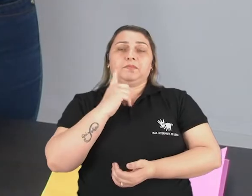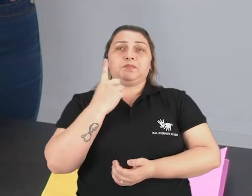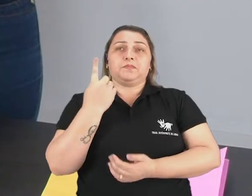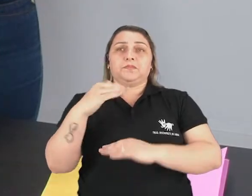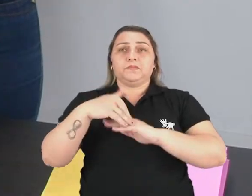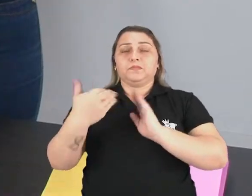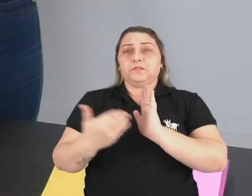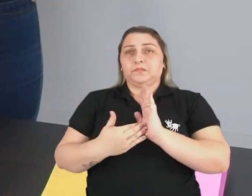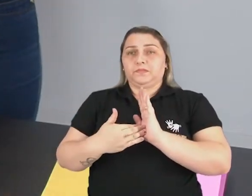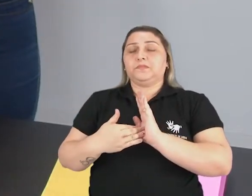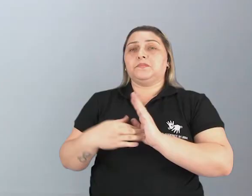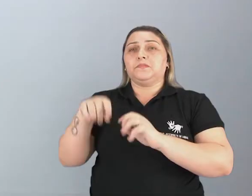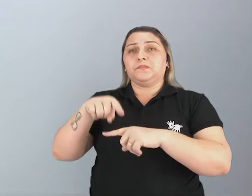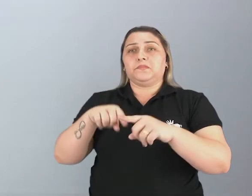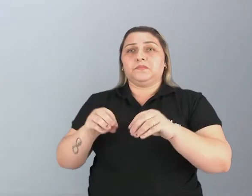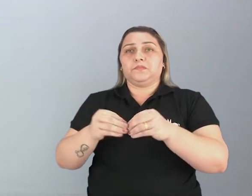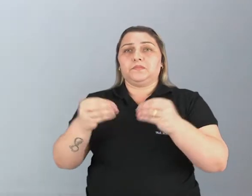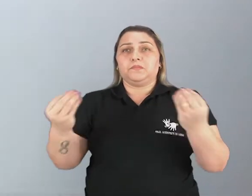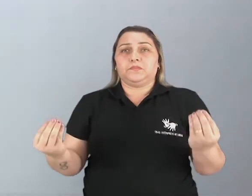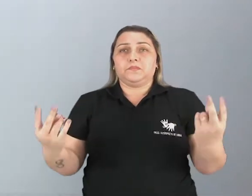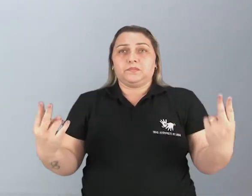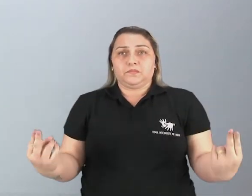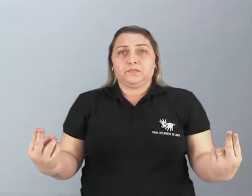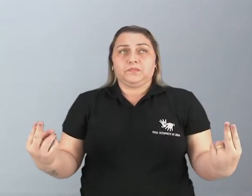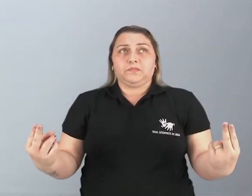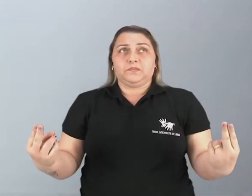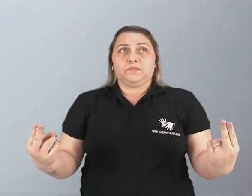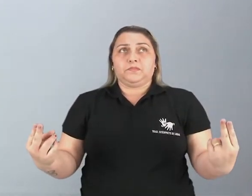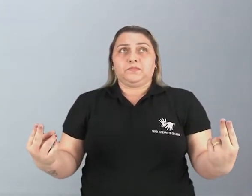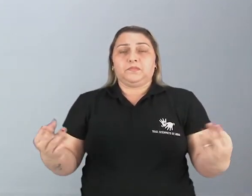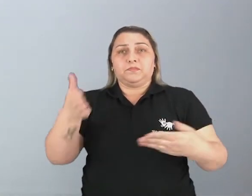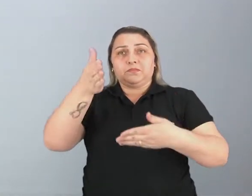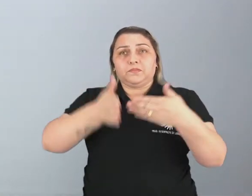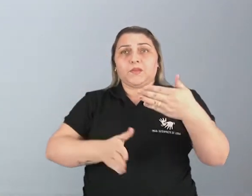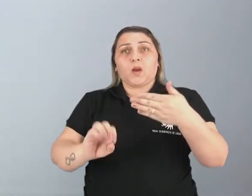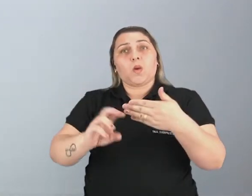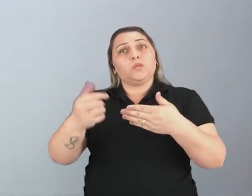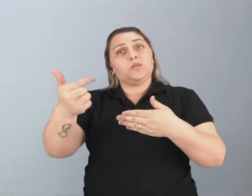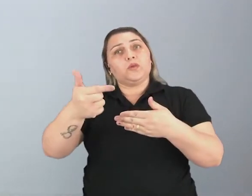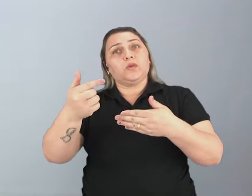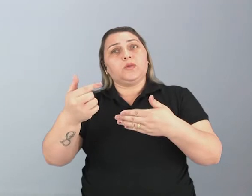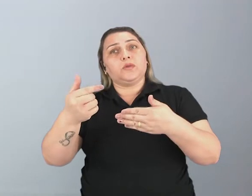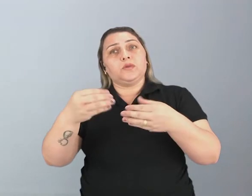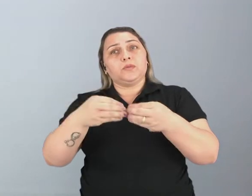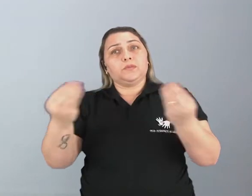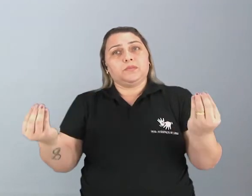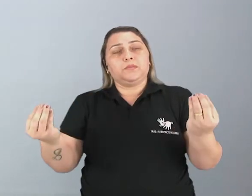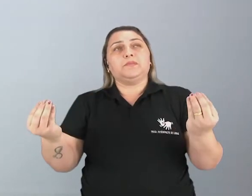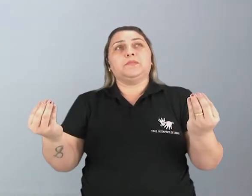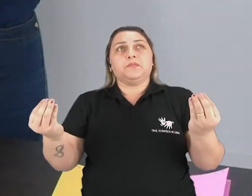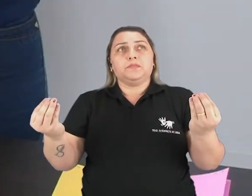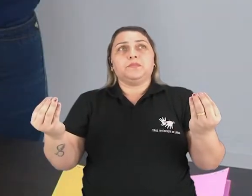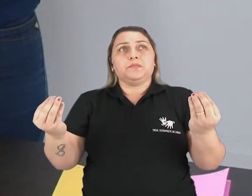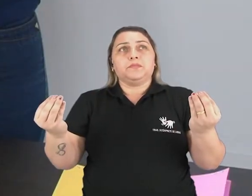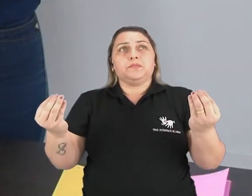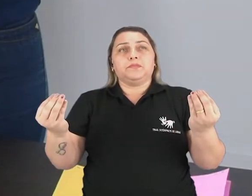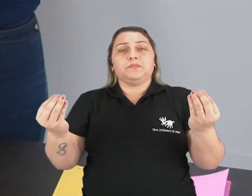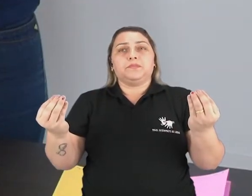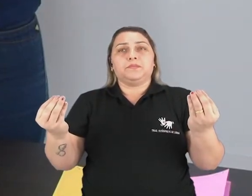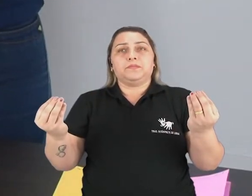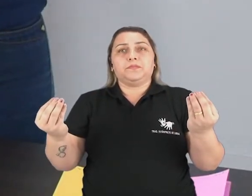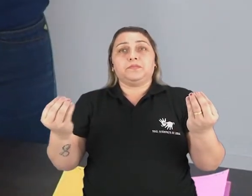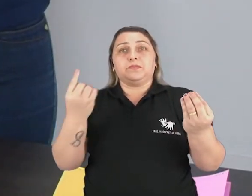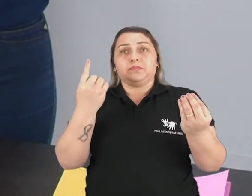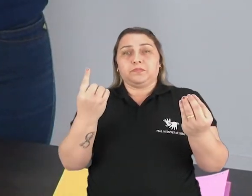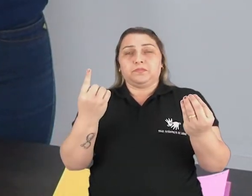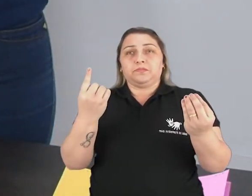todo dividido em duas partes e eu fico com um meio, ou 2 meios, né? Dois pedaços,